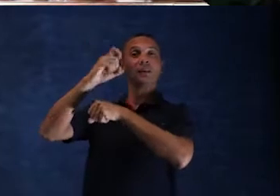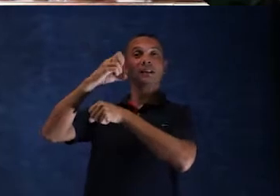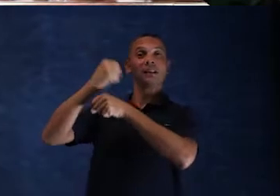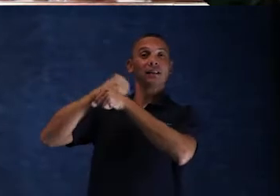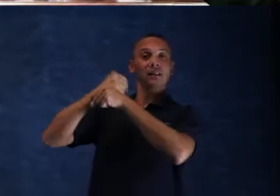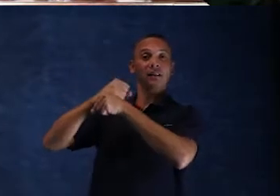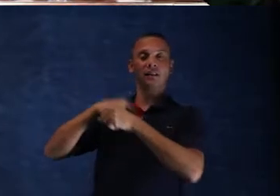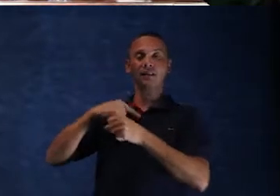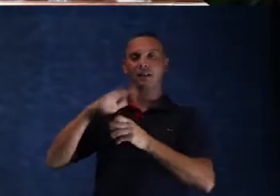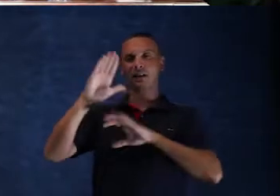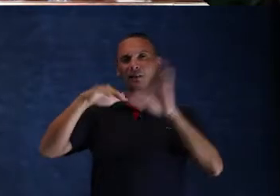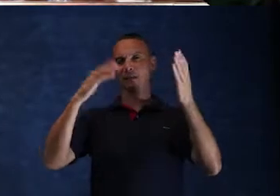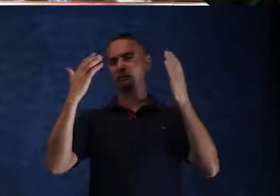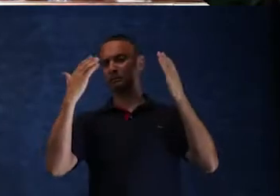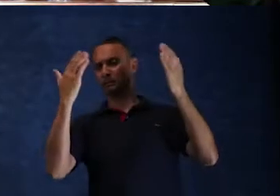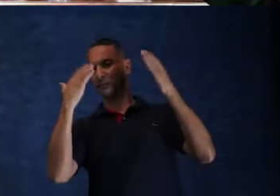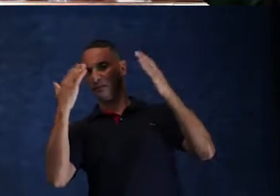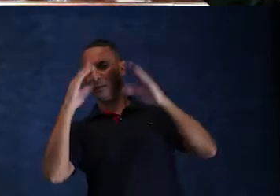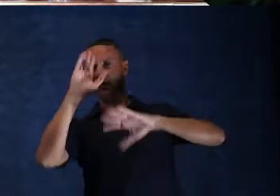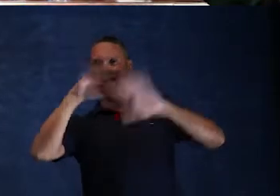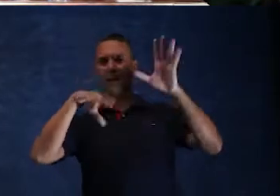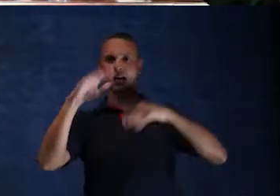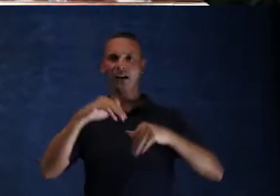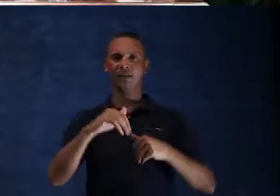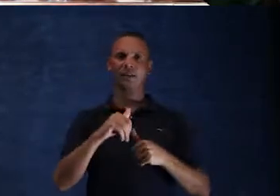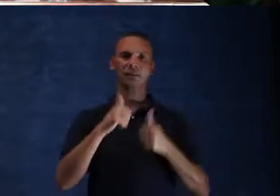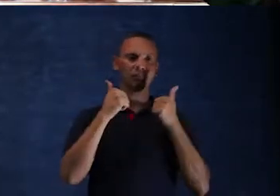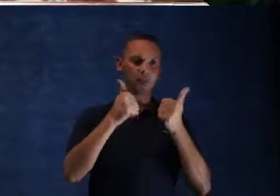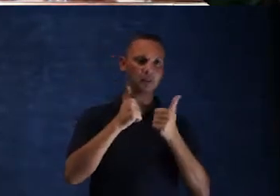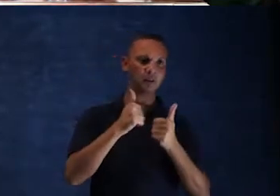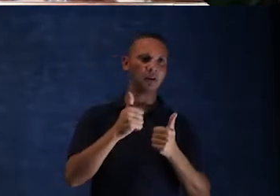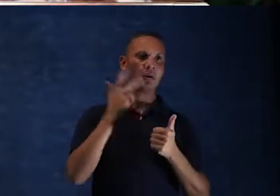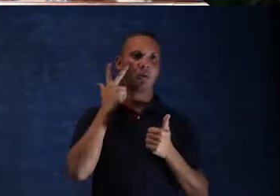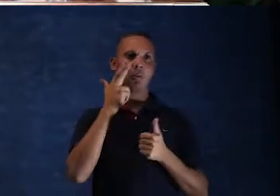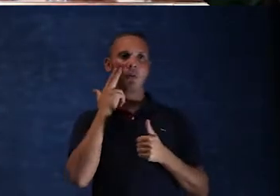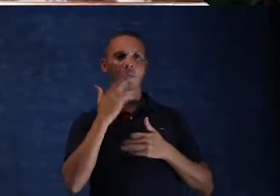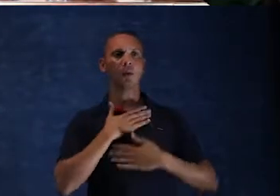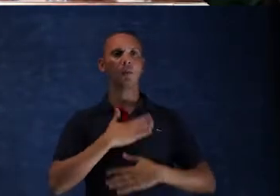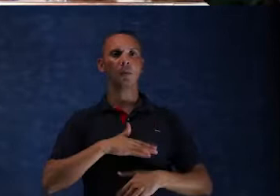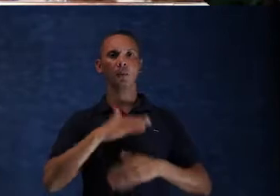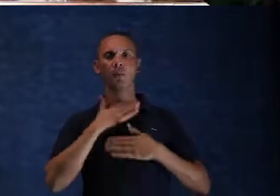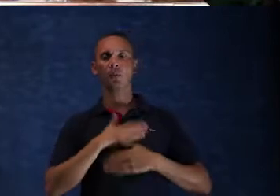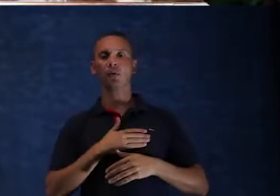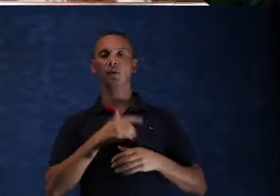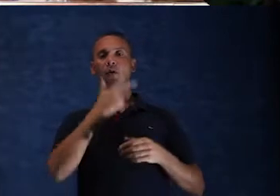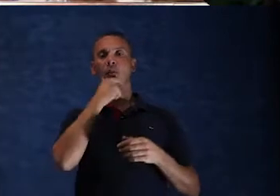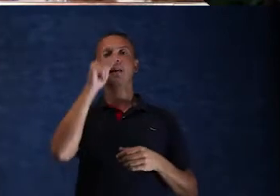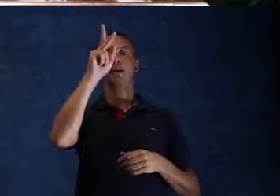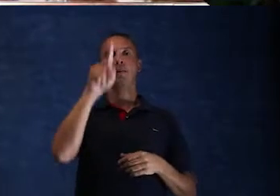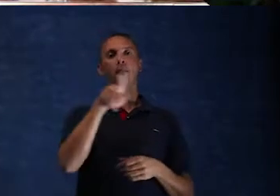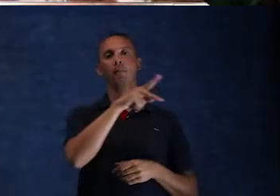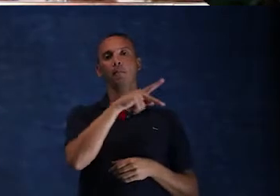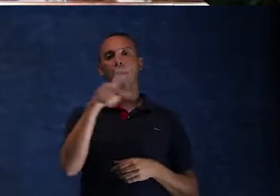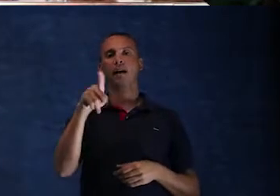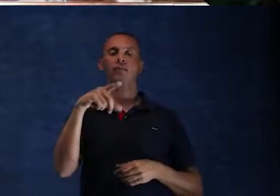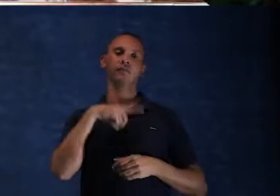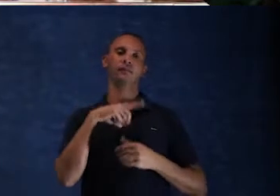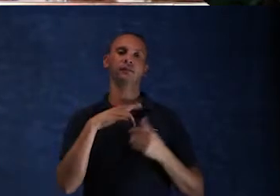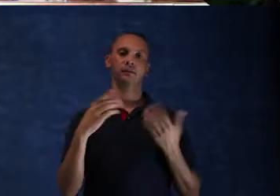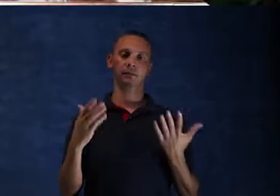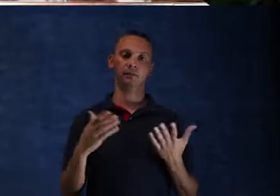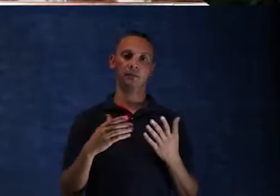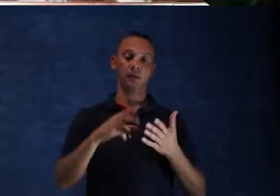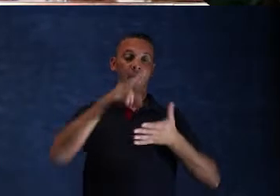anos, às vezes suspeita, às vezes revestida de uma genuína inocência, com o padre Anselmo. O leitor, desde